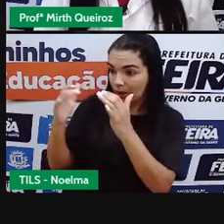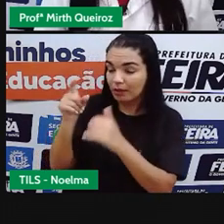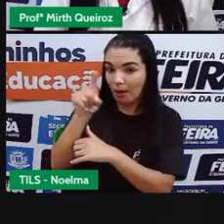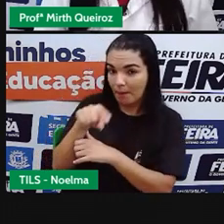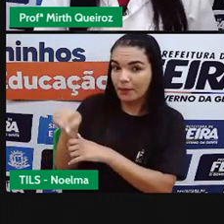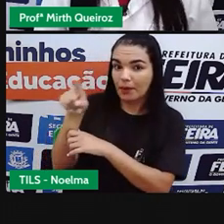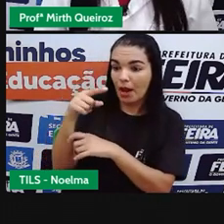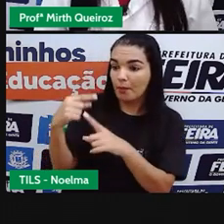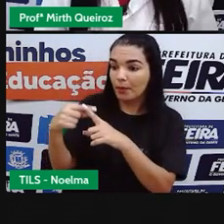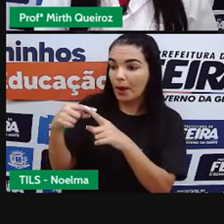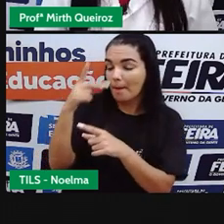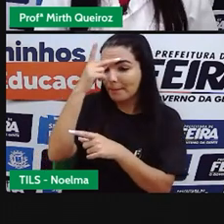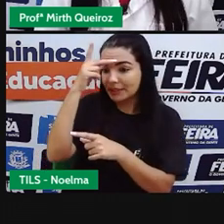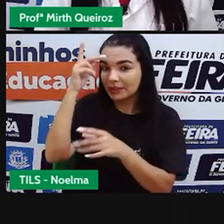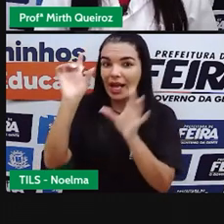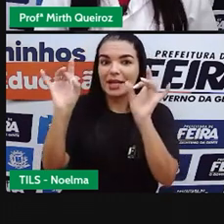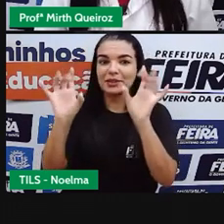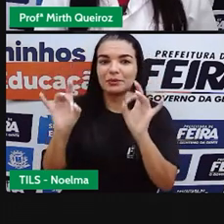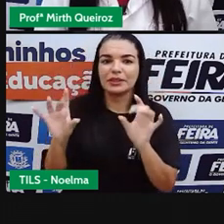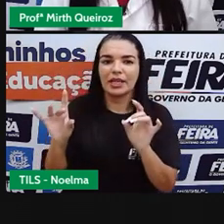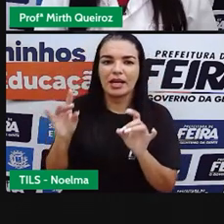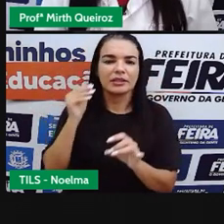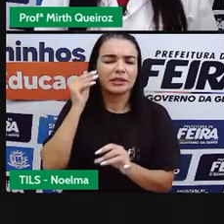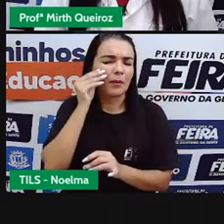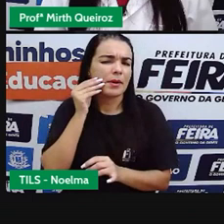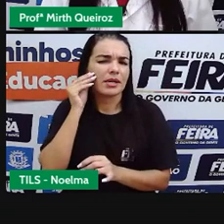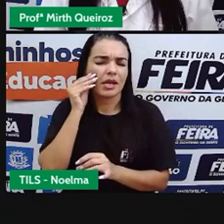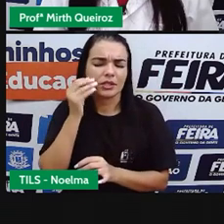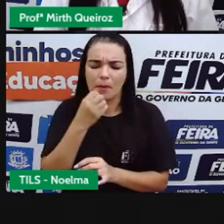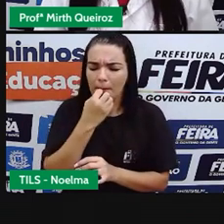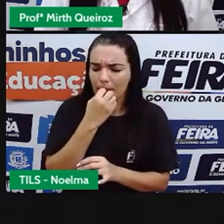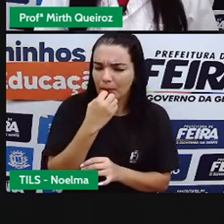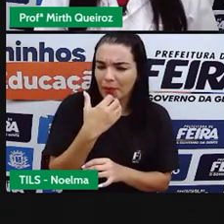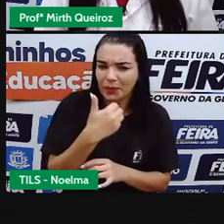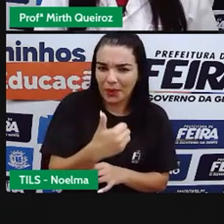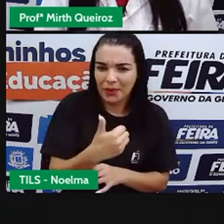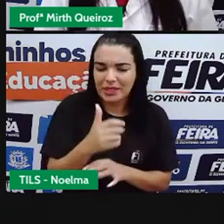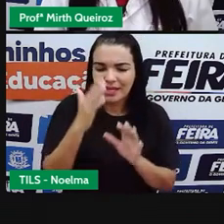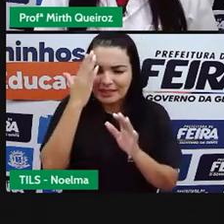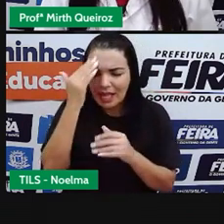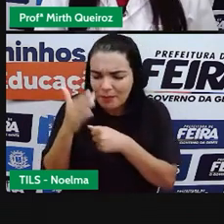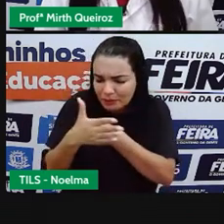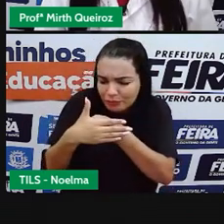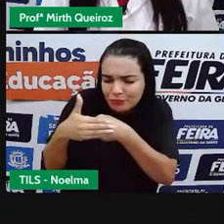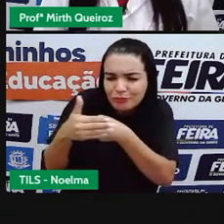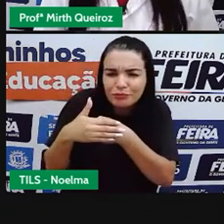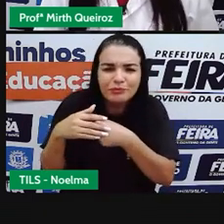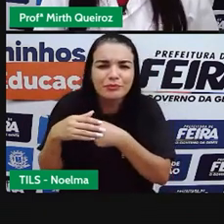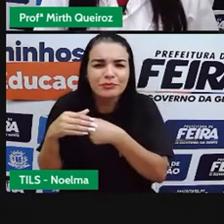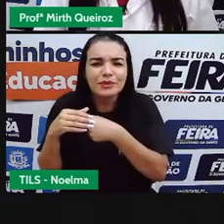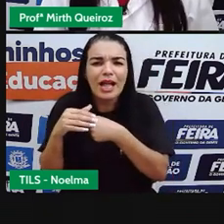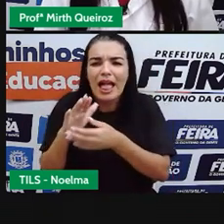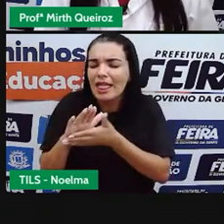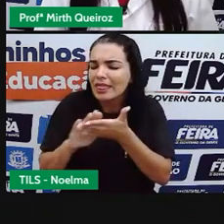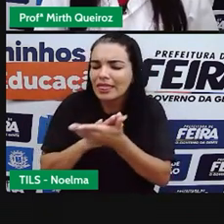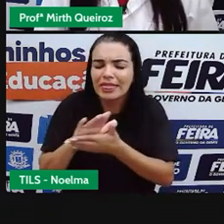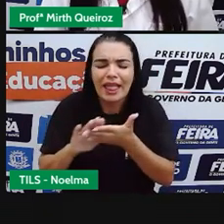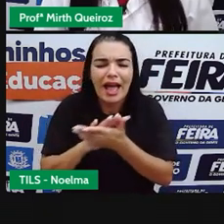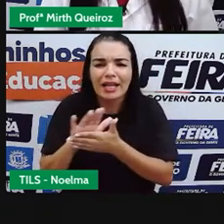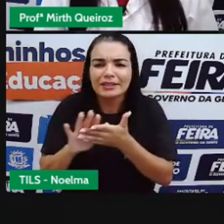São pessoas especiais, experientes, bondosas. Sabem acolher como ninguém e nada